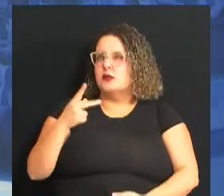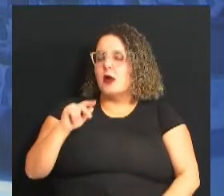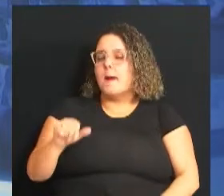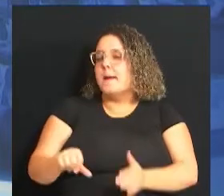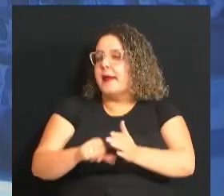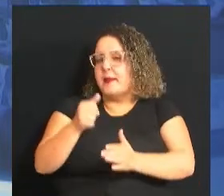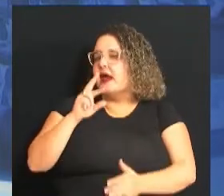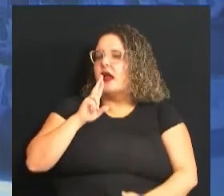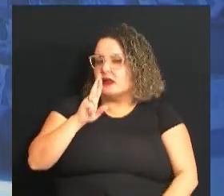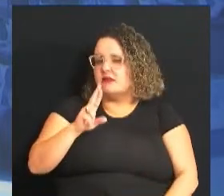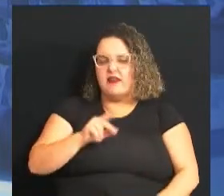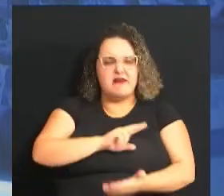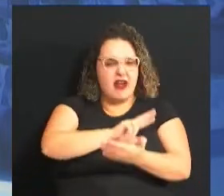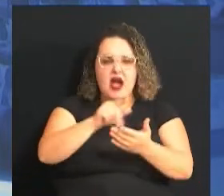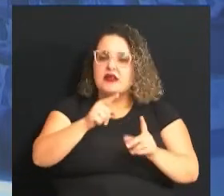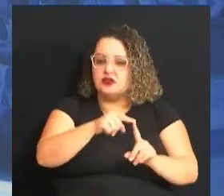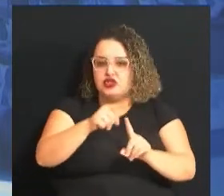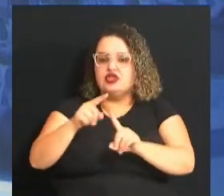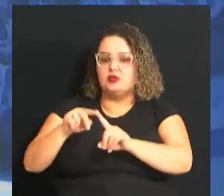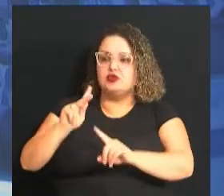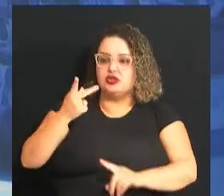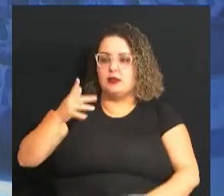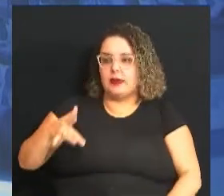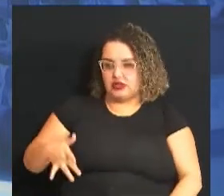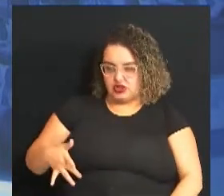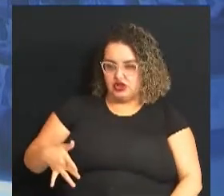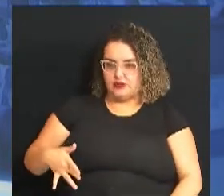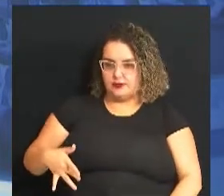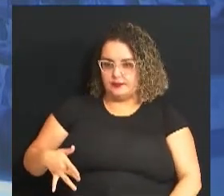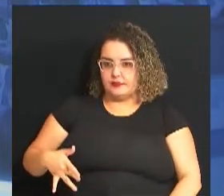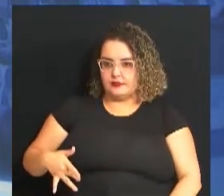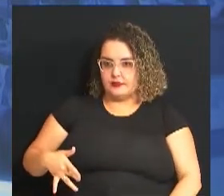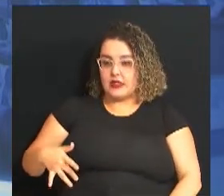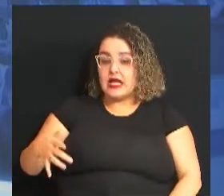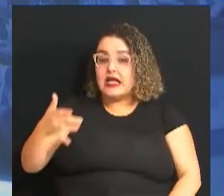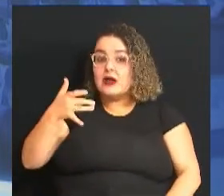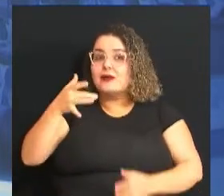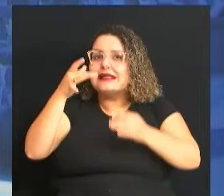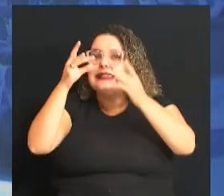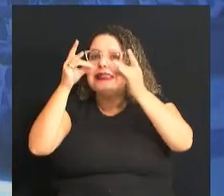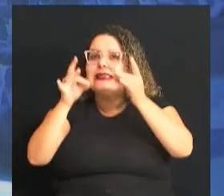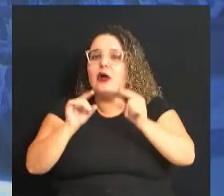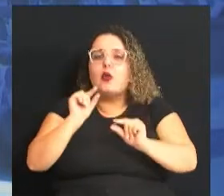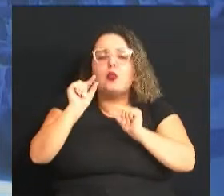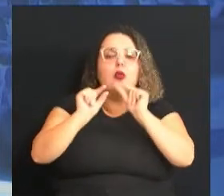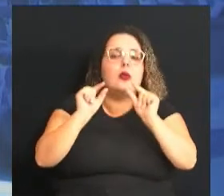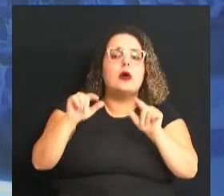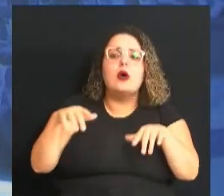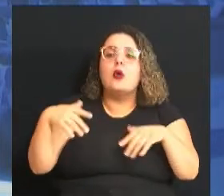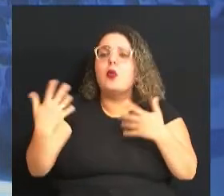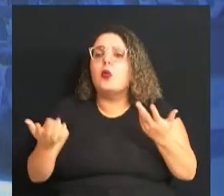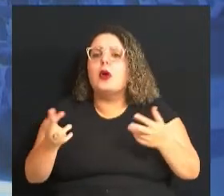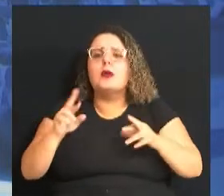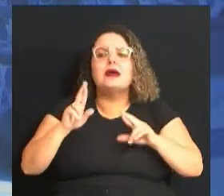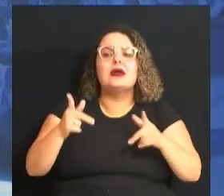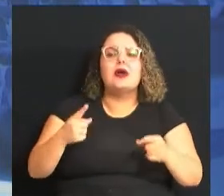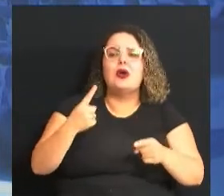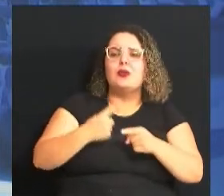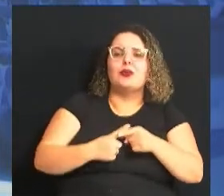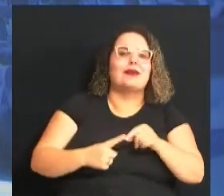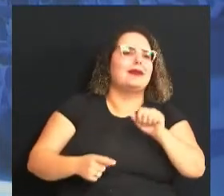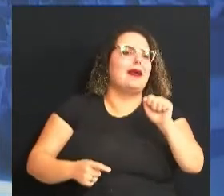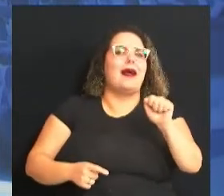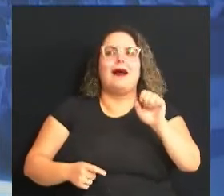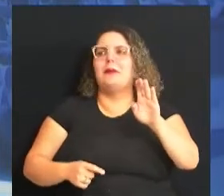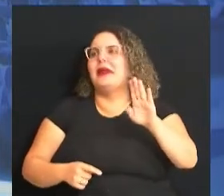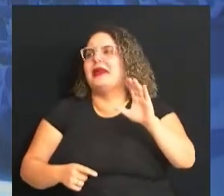tem vários tipos de hepatite. Sabe o que eu queria detalhar um pouquinho, saber qual que é a diferença, por que que tem a B, a